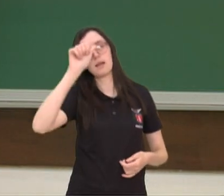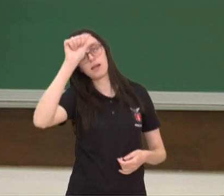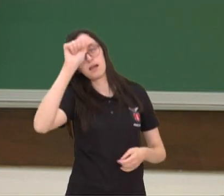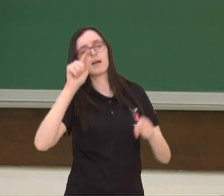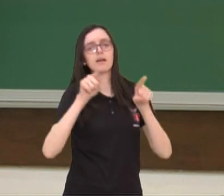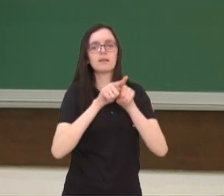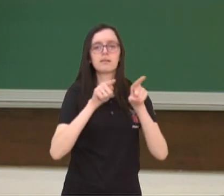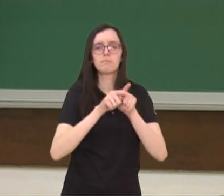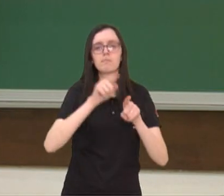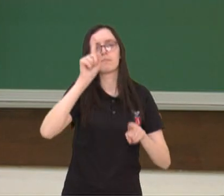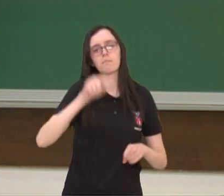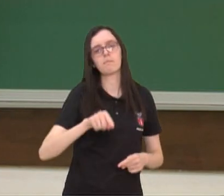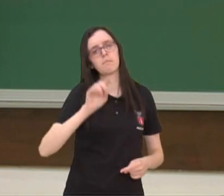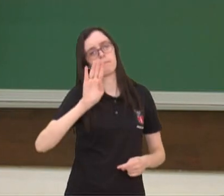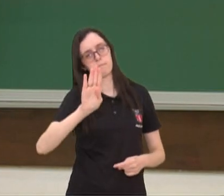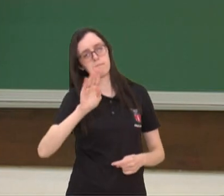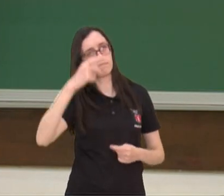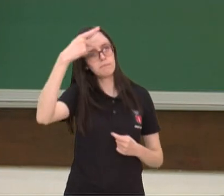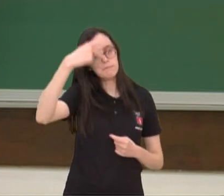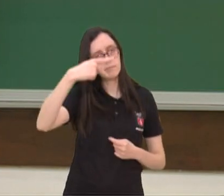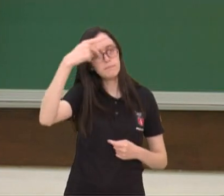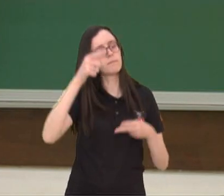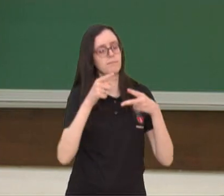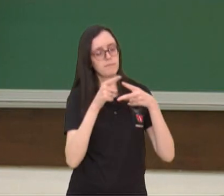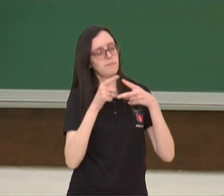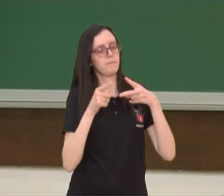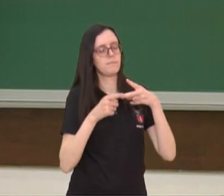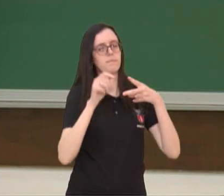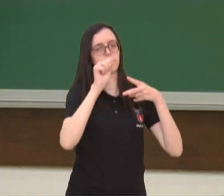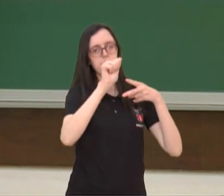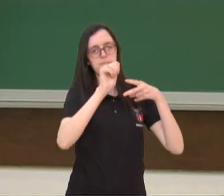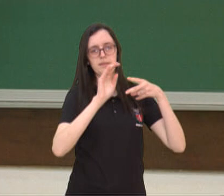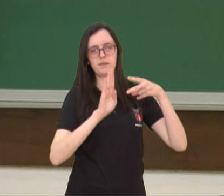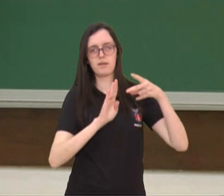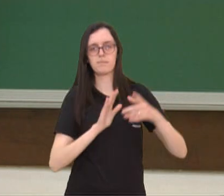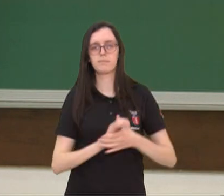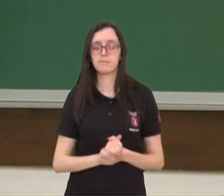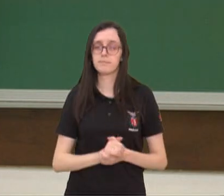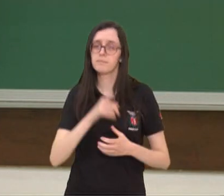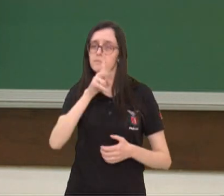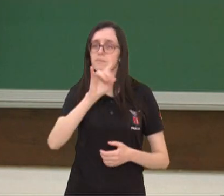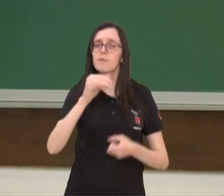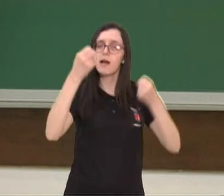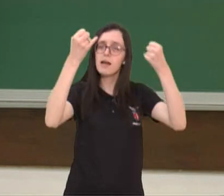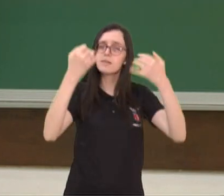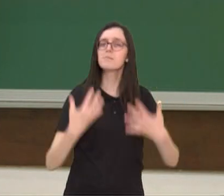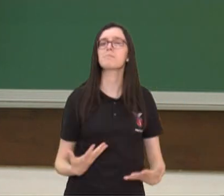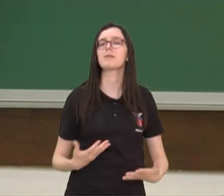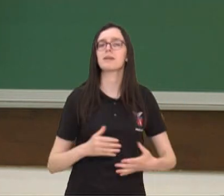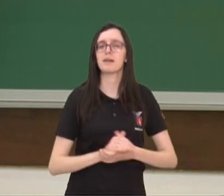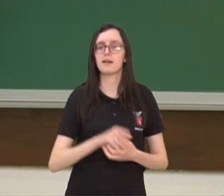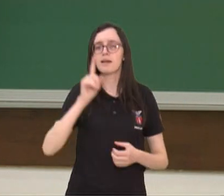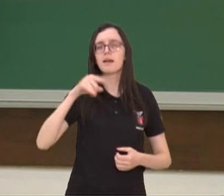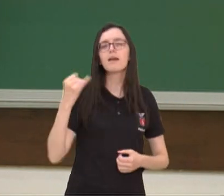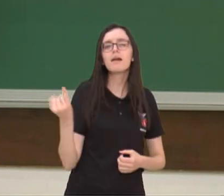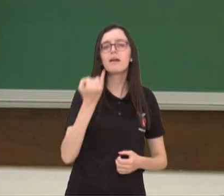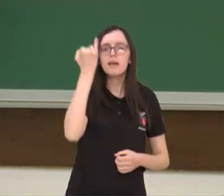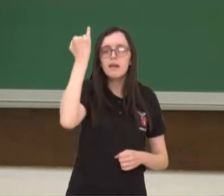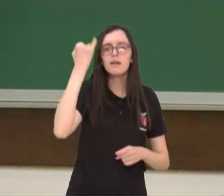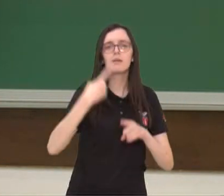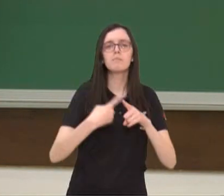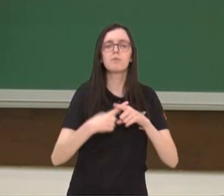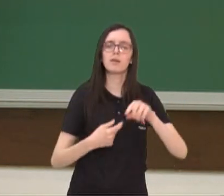A, tá? Quanto também a alternativa B. Você vai explicar aí, né, a importância da